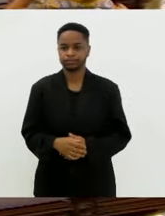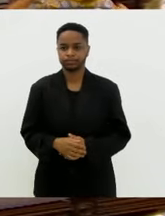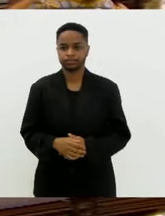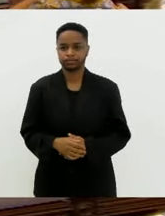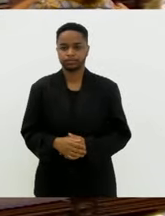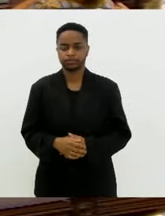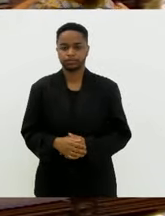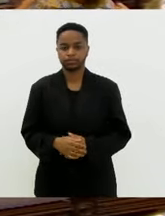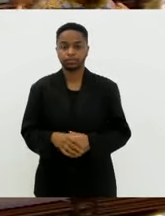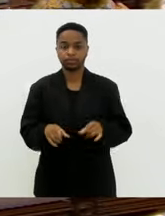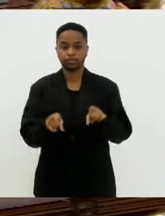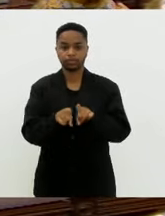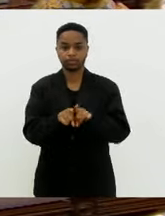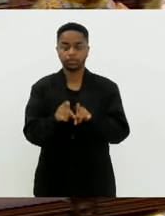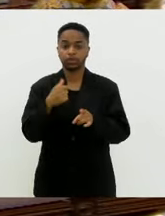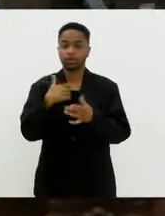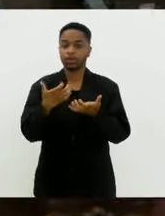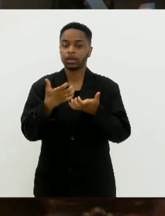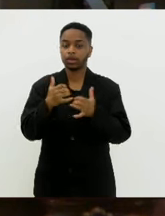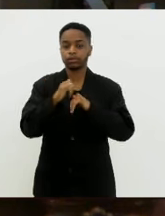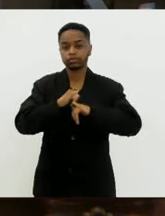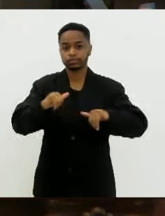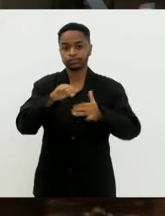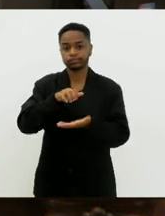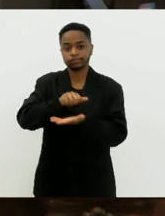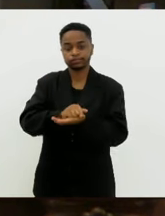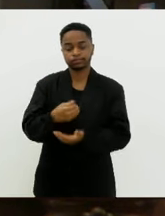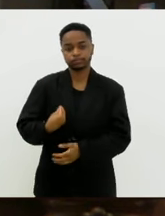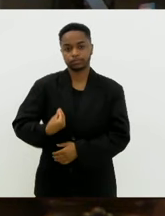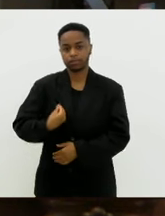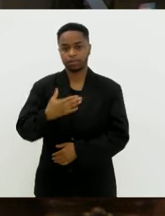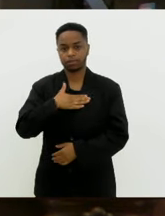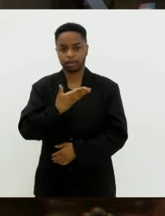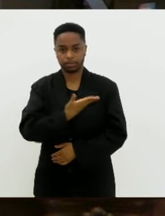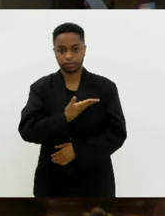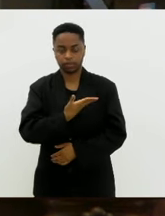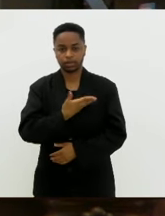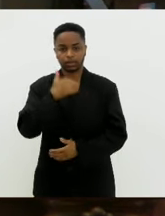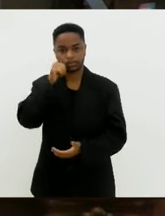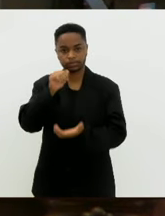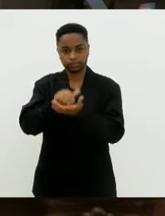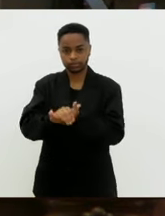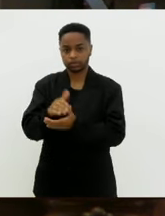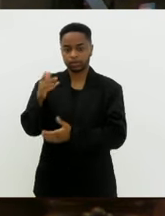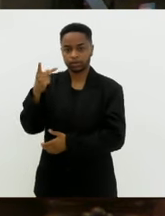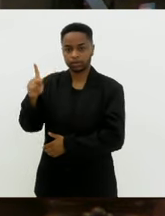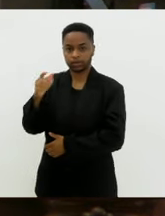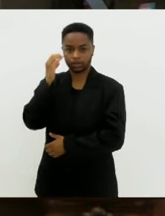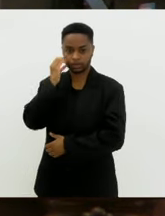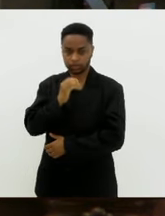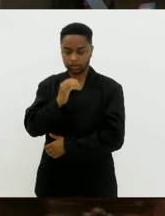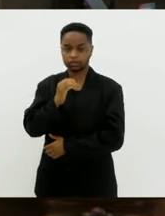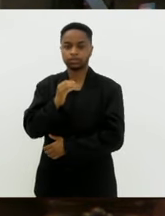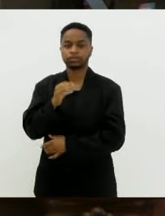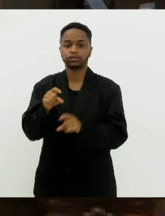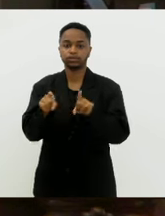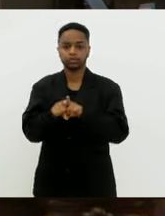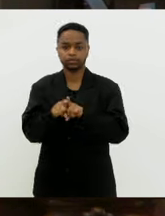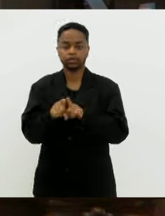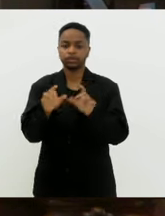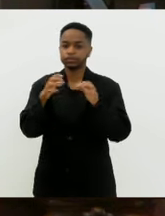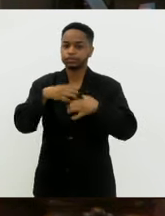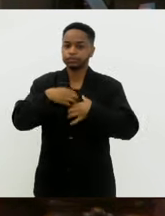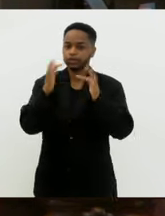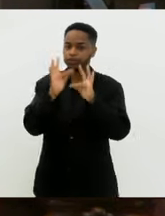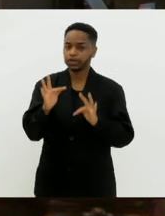Gostaria também de registrar a presença da minha amiga primeira-dama do Estado, Annaline Castro, também muito feliz em vê-la aqui